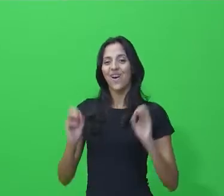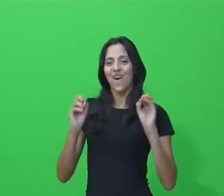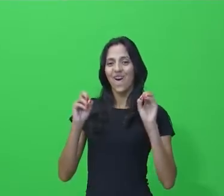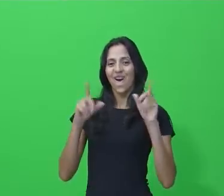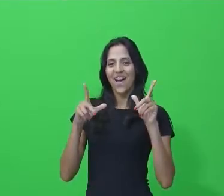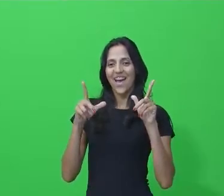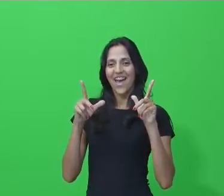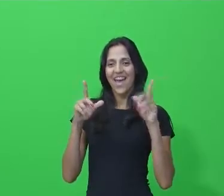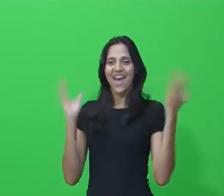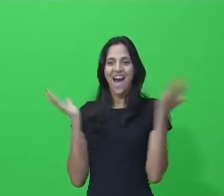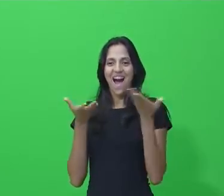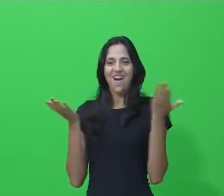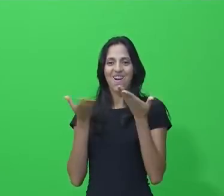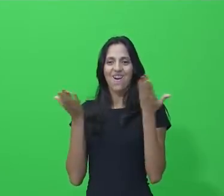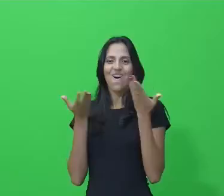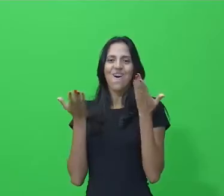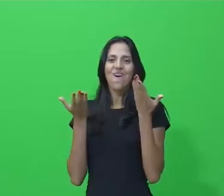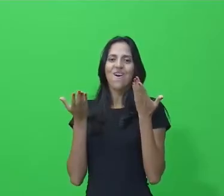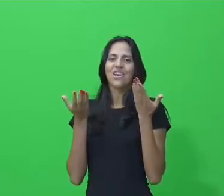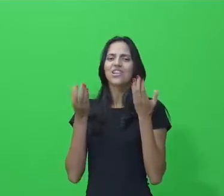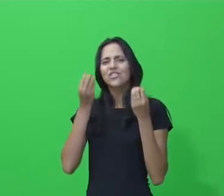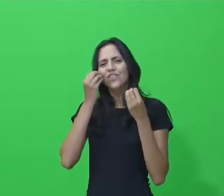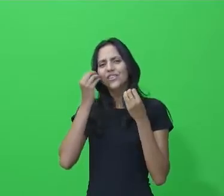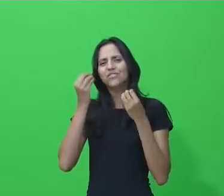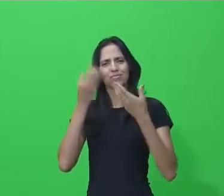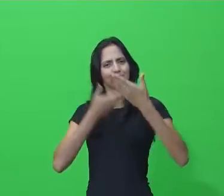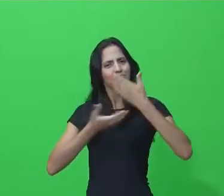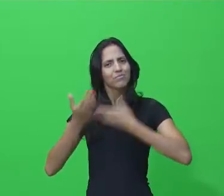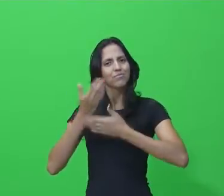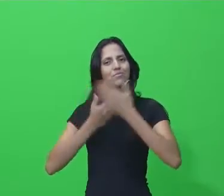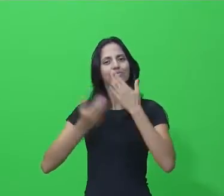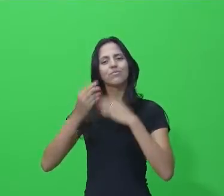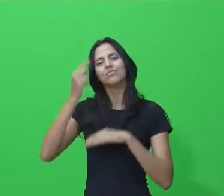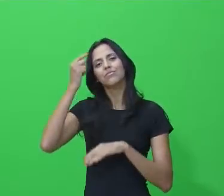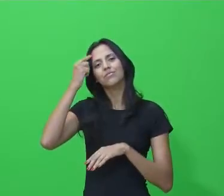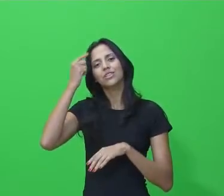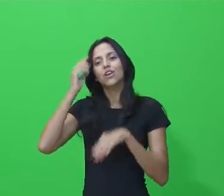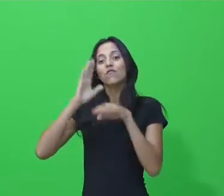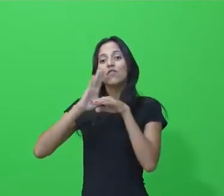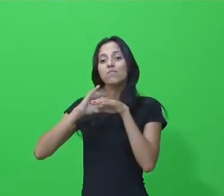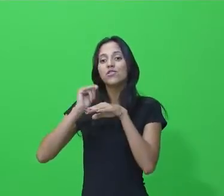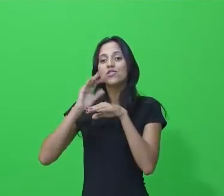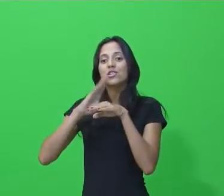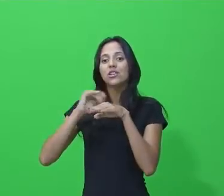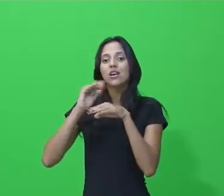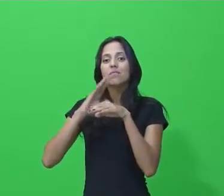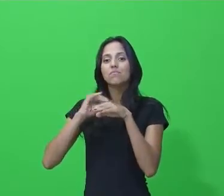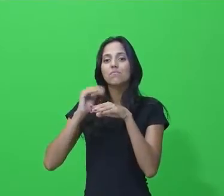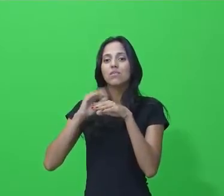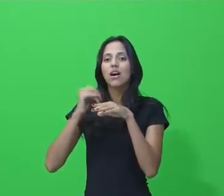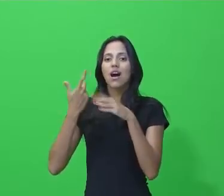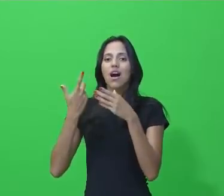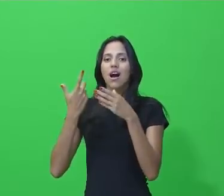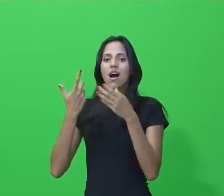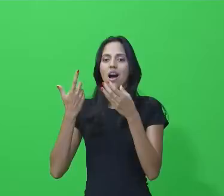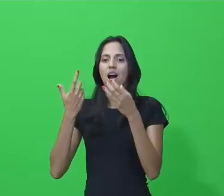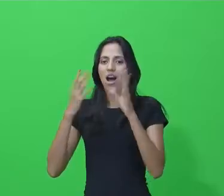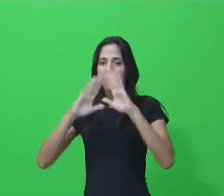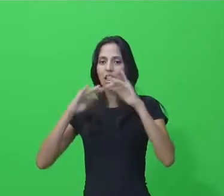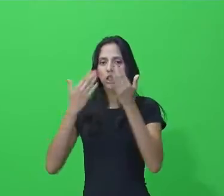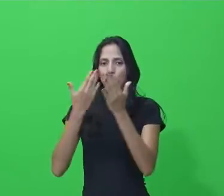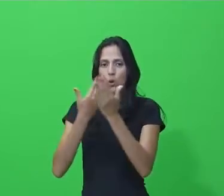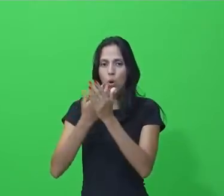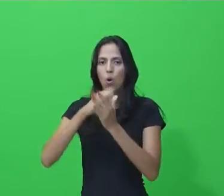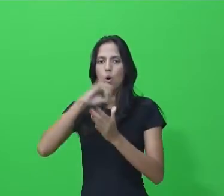Ok, vamos agora concatenar todas essas ideias. Vamos chamar os nossos parceiros participantes